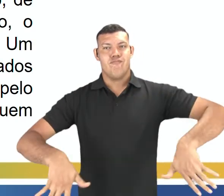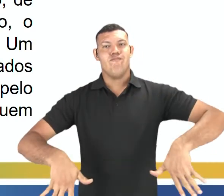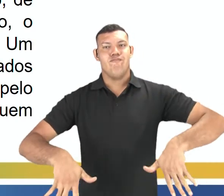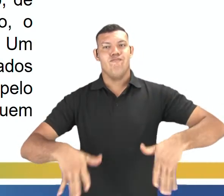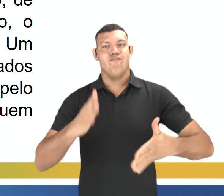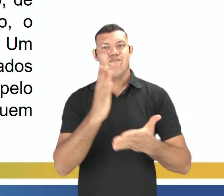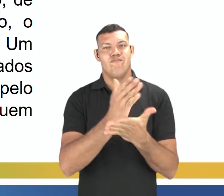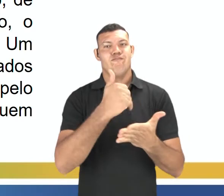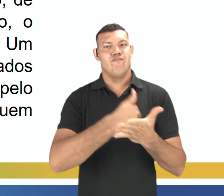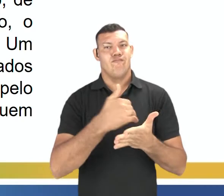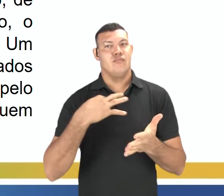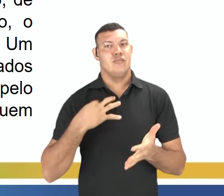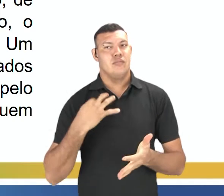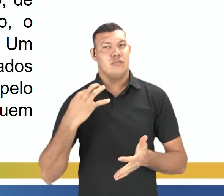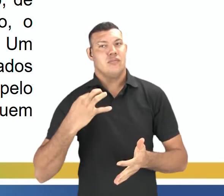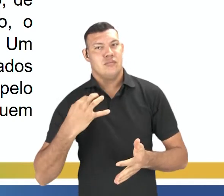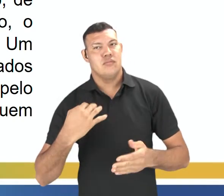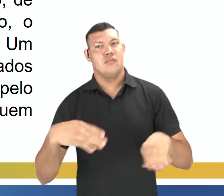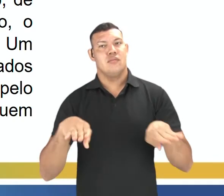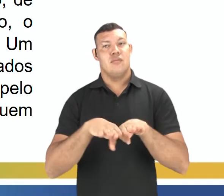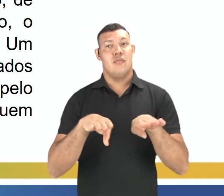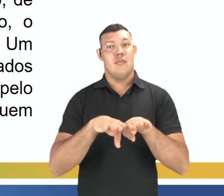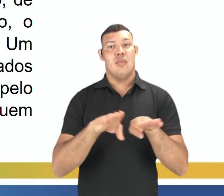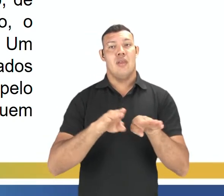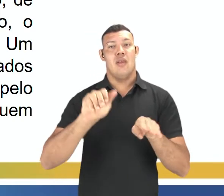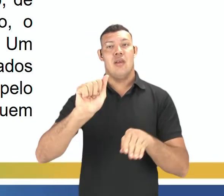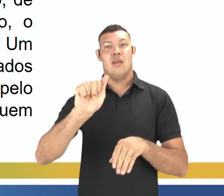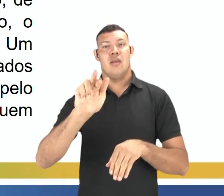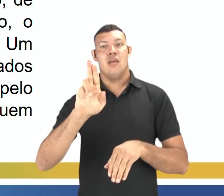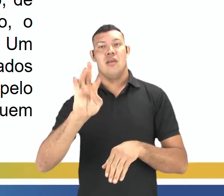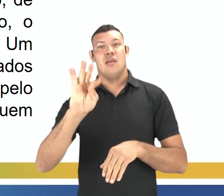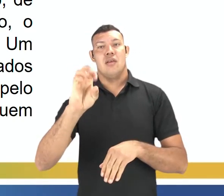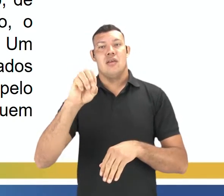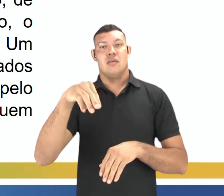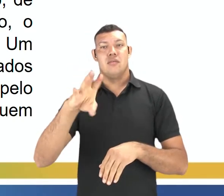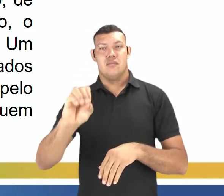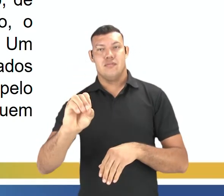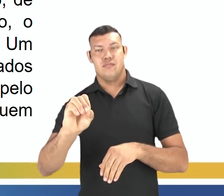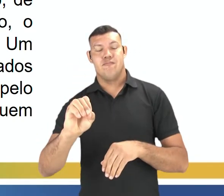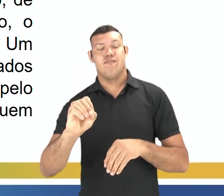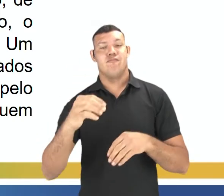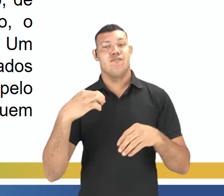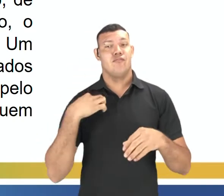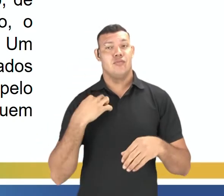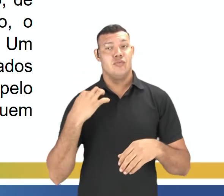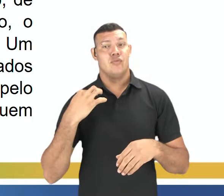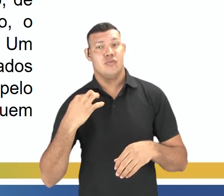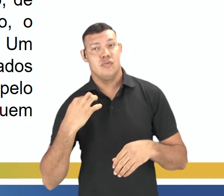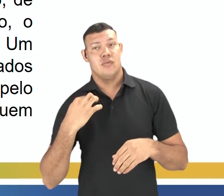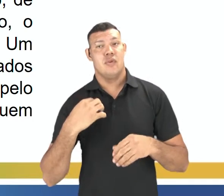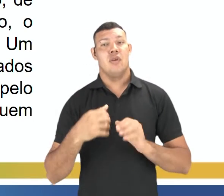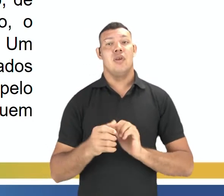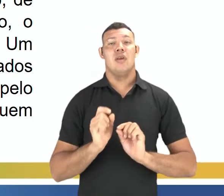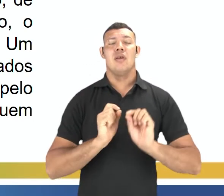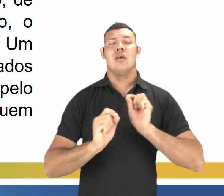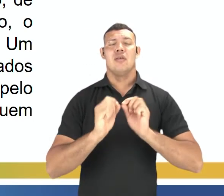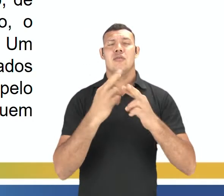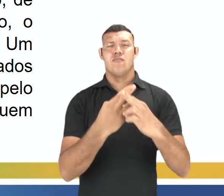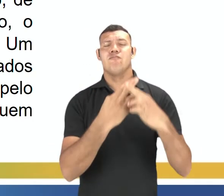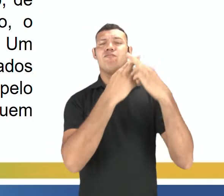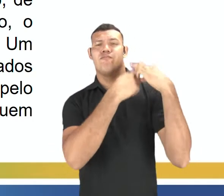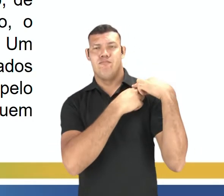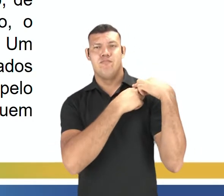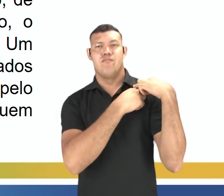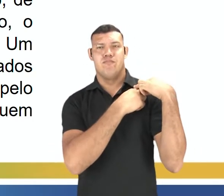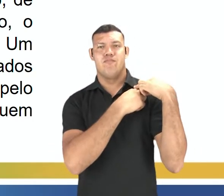dividido em voluntário e autônomo. O sistema nervoso periférico voluntário é aquele